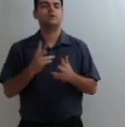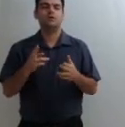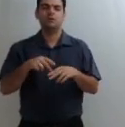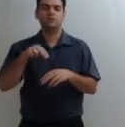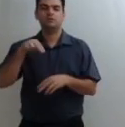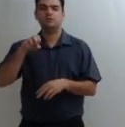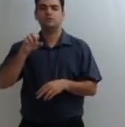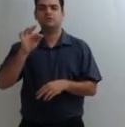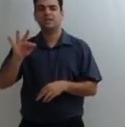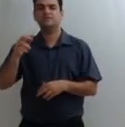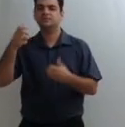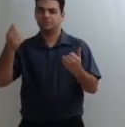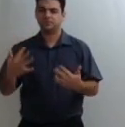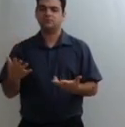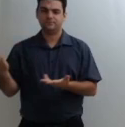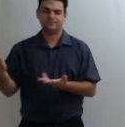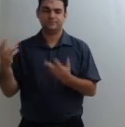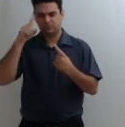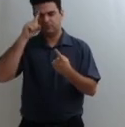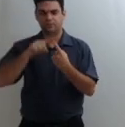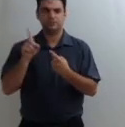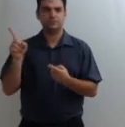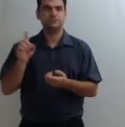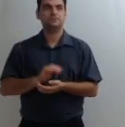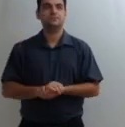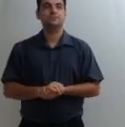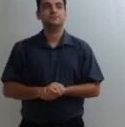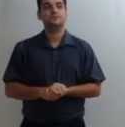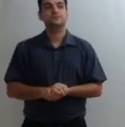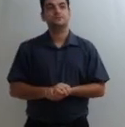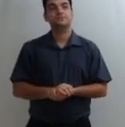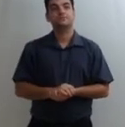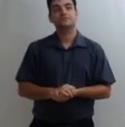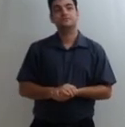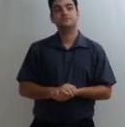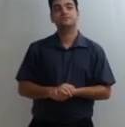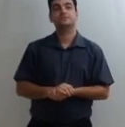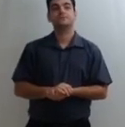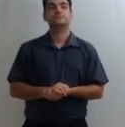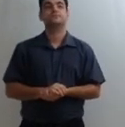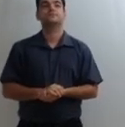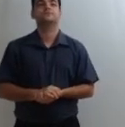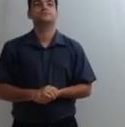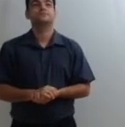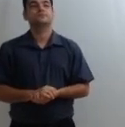acha necessário. E eu incorporo, ministro Sebastião,